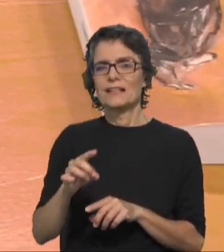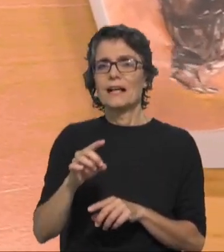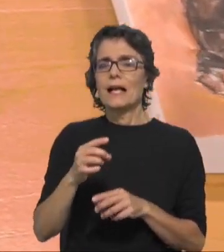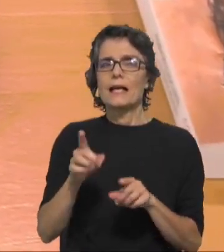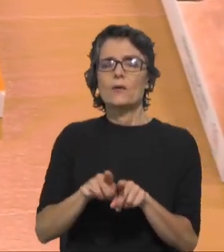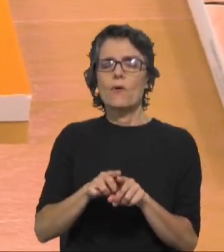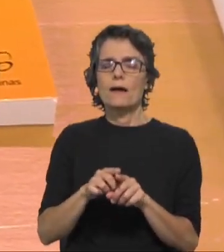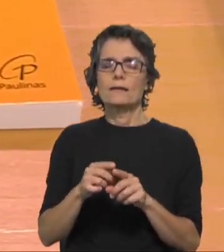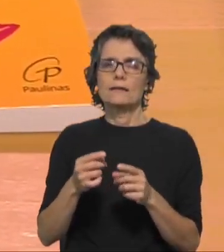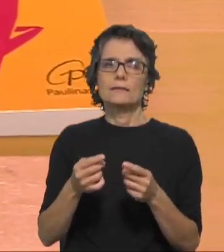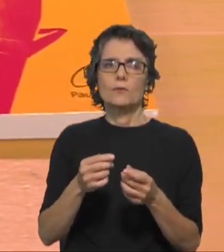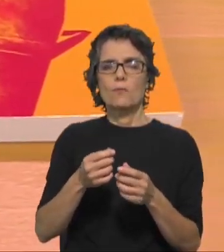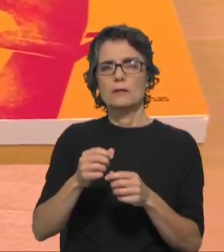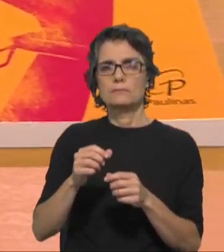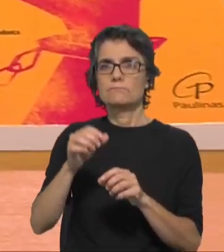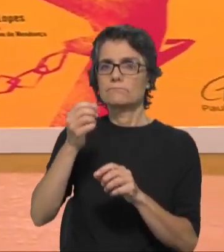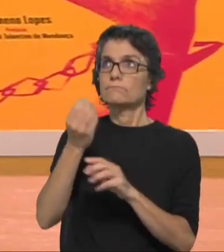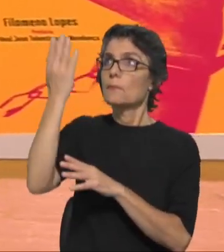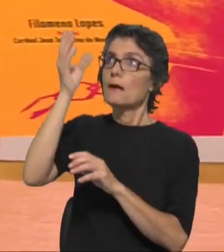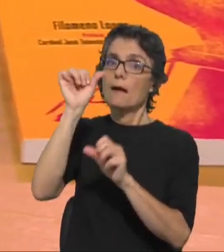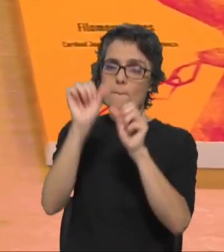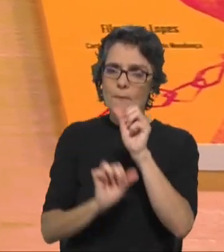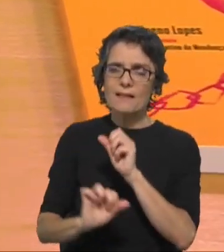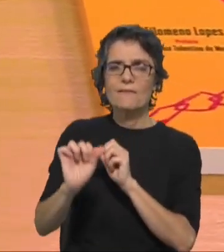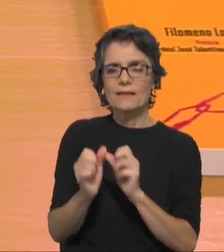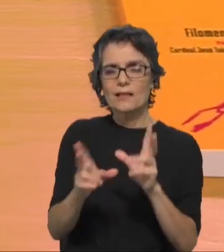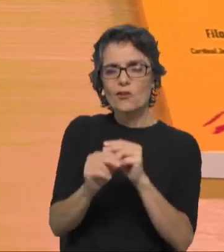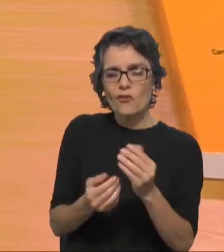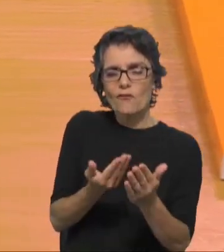palavra, faz com que nós possamos pensar sobre o mundo, sobre a